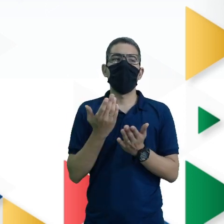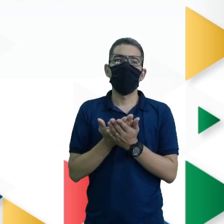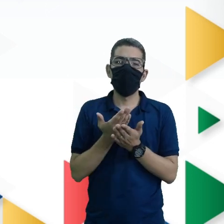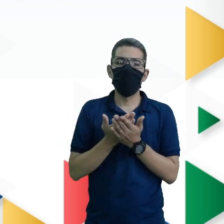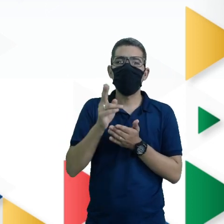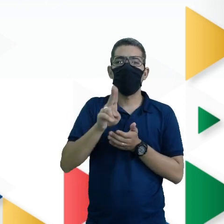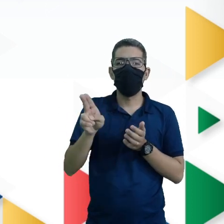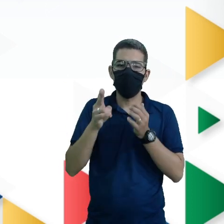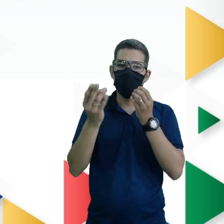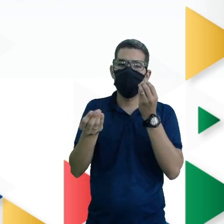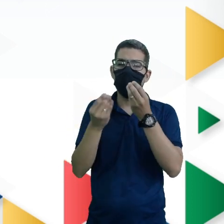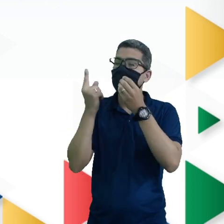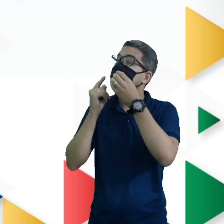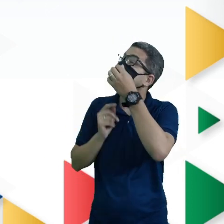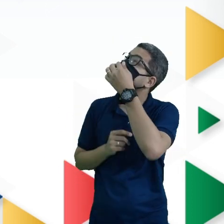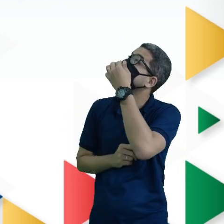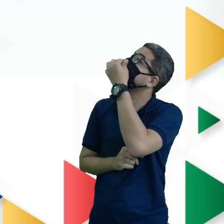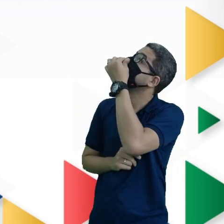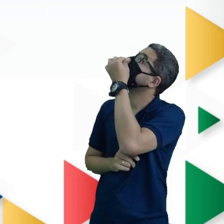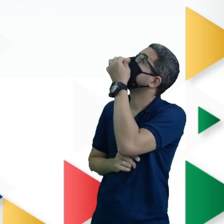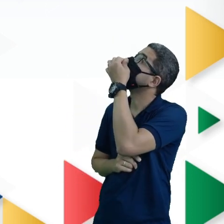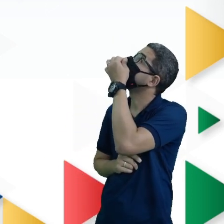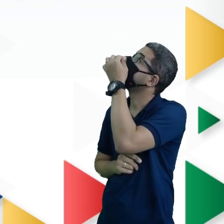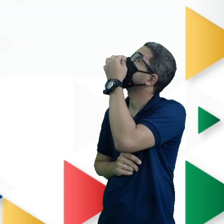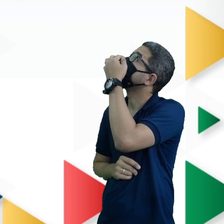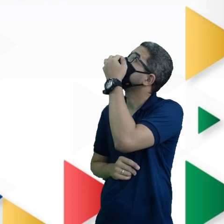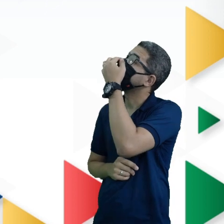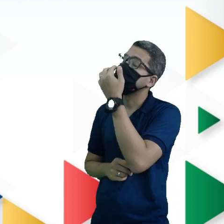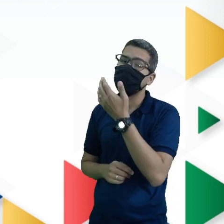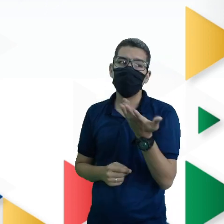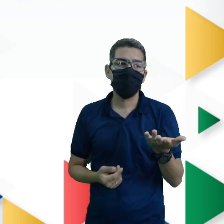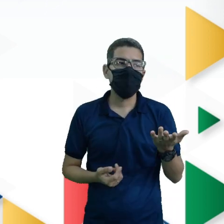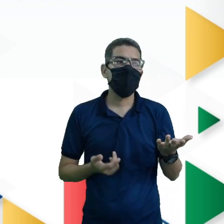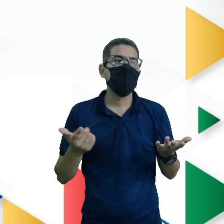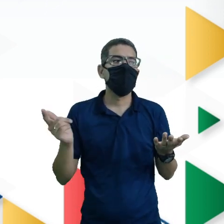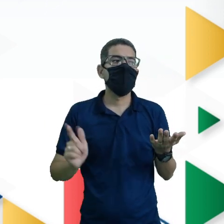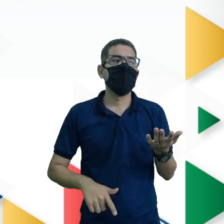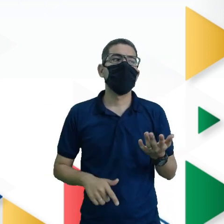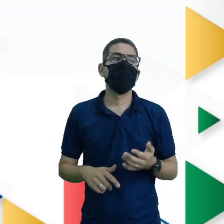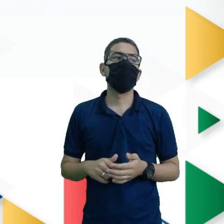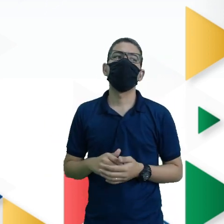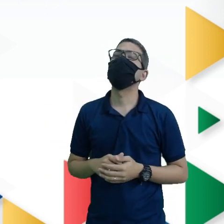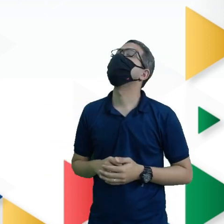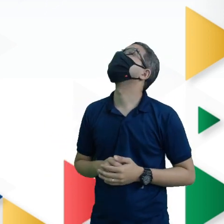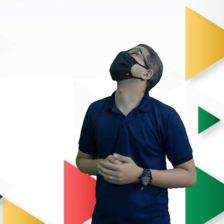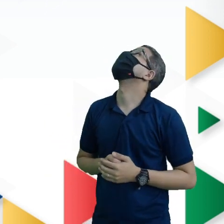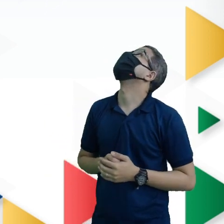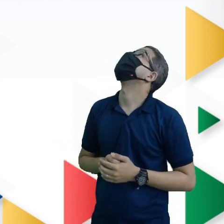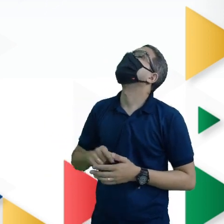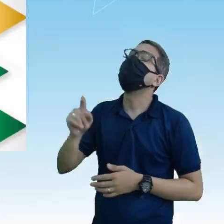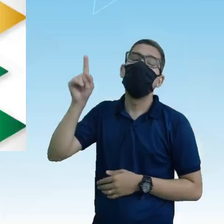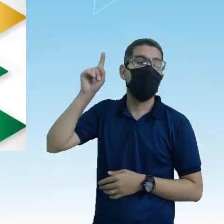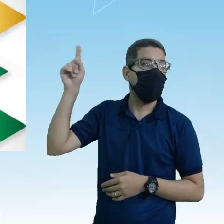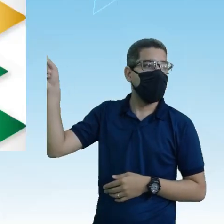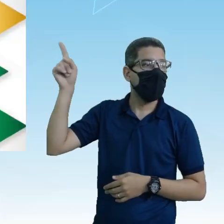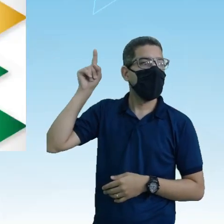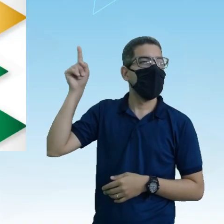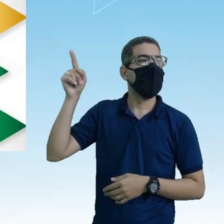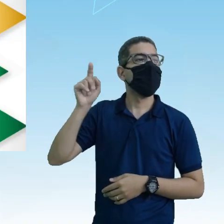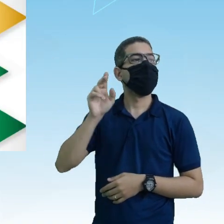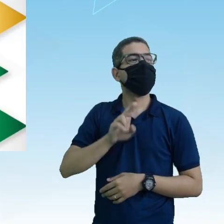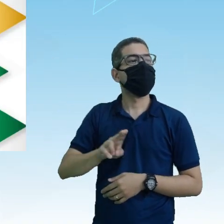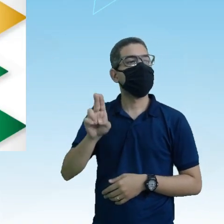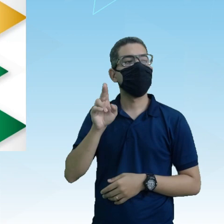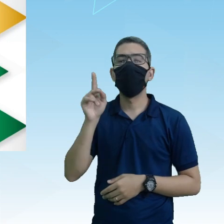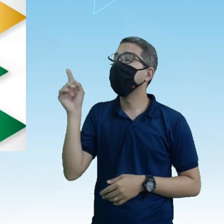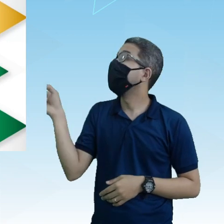de instrumentos de medidas. E nós utilizamos, eu já utilizei em várias videoaulas esses materiais aí que você está visualizando comigo, tá?